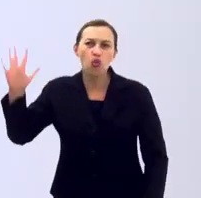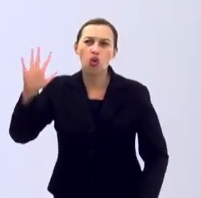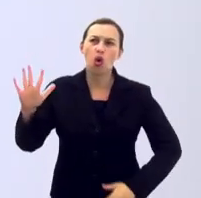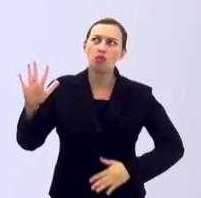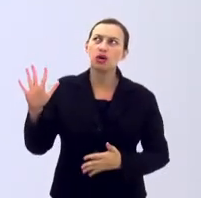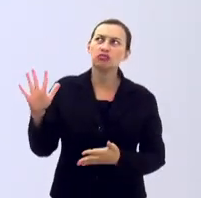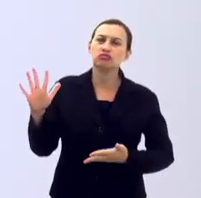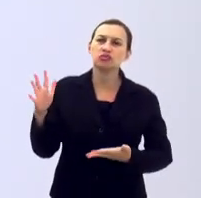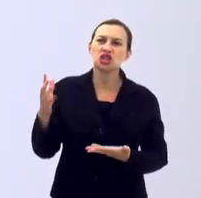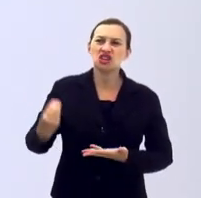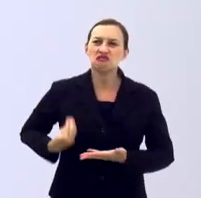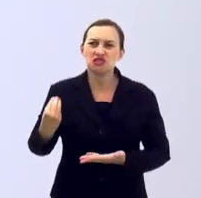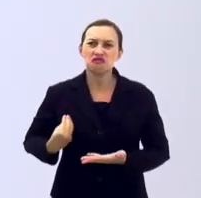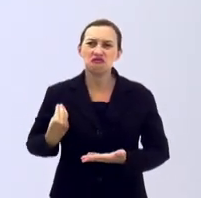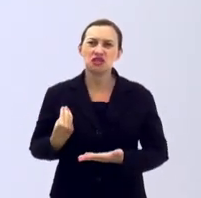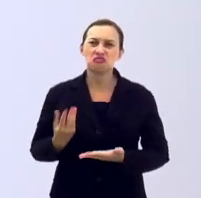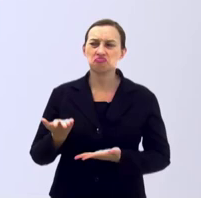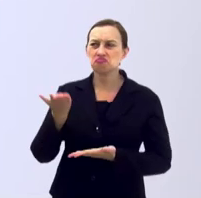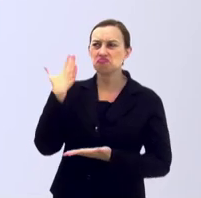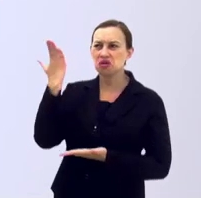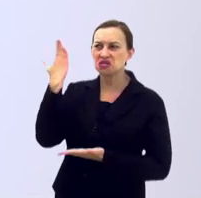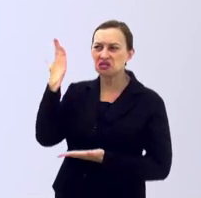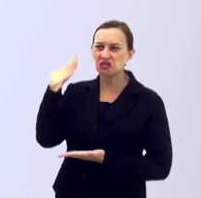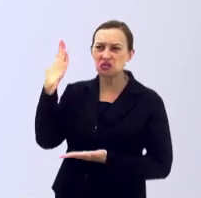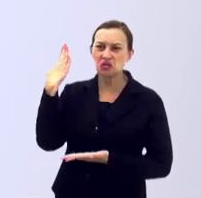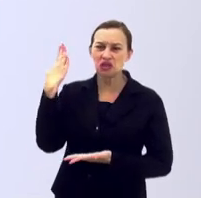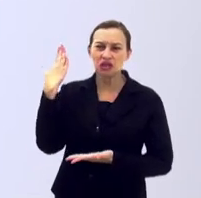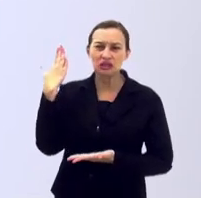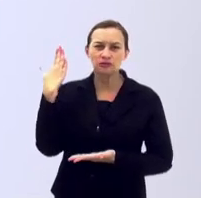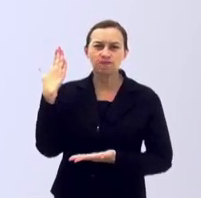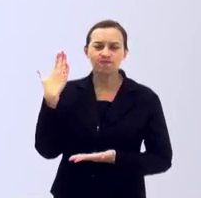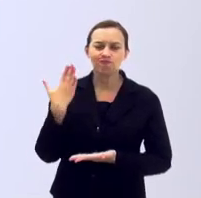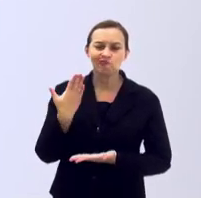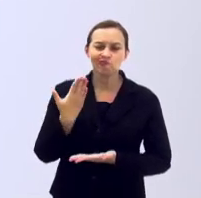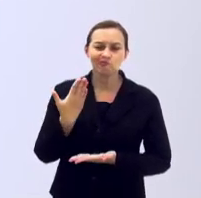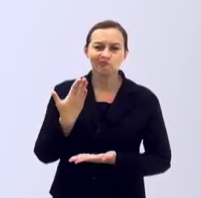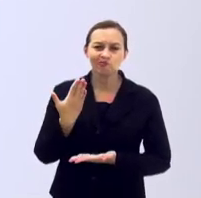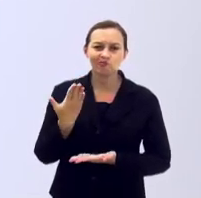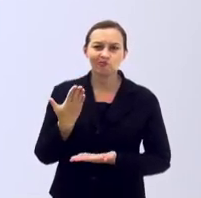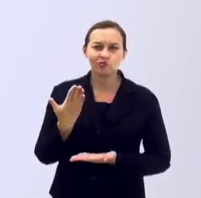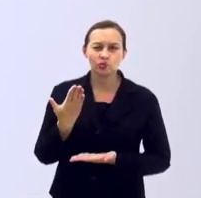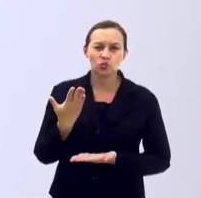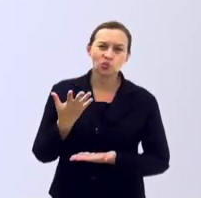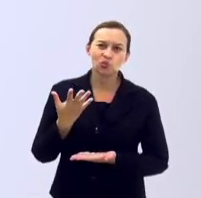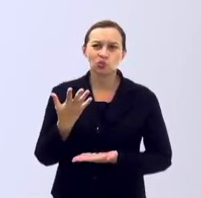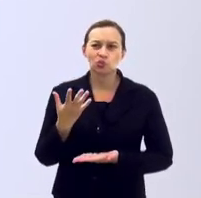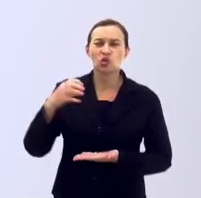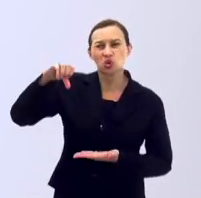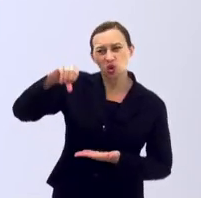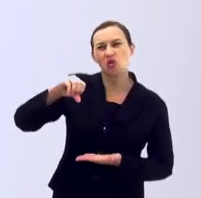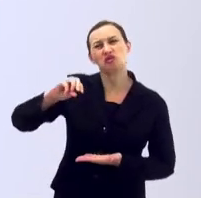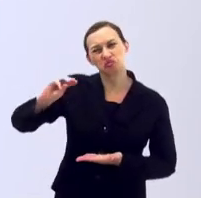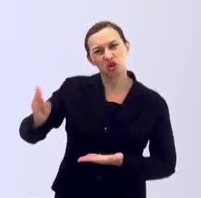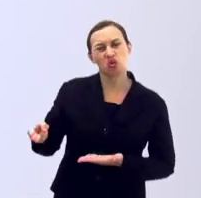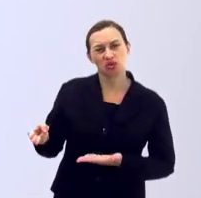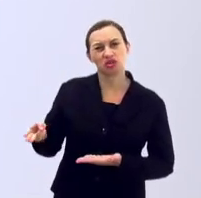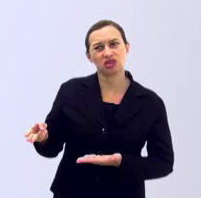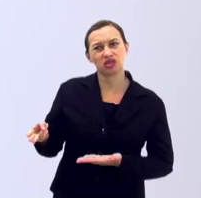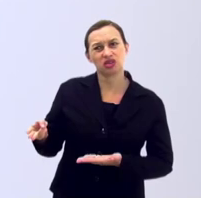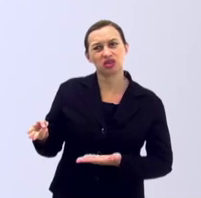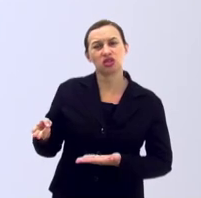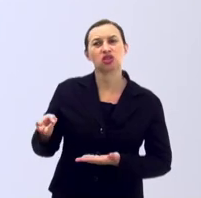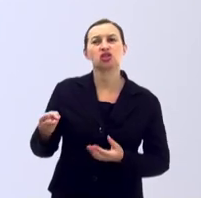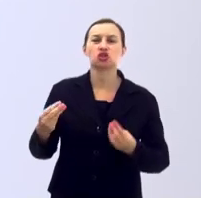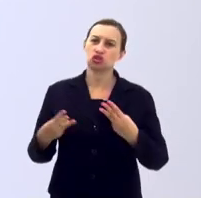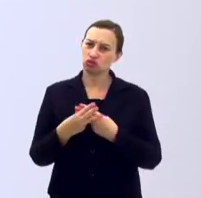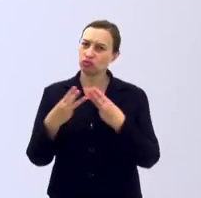inteiras. Na Europa viviam, à época, cerca de 9